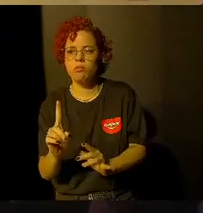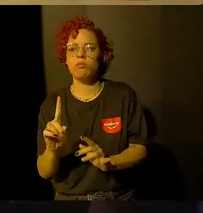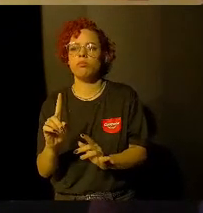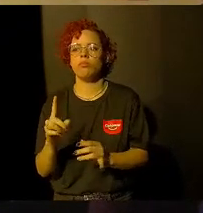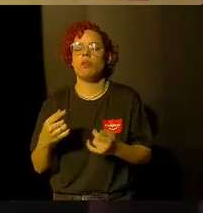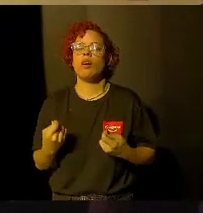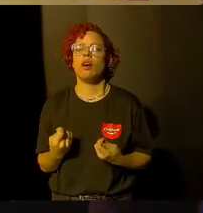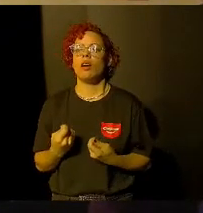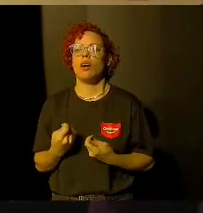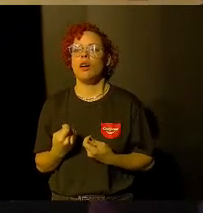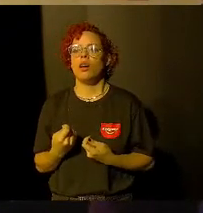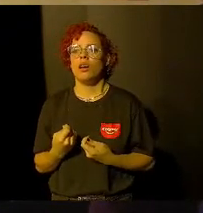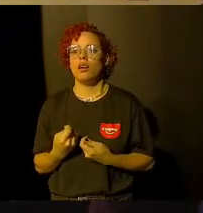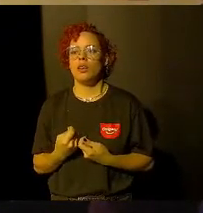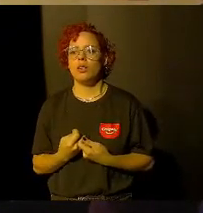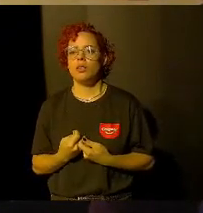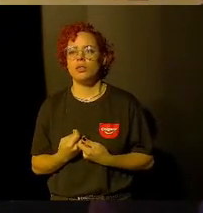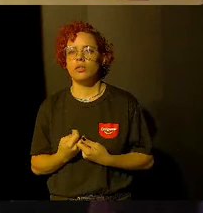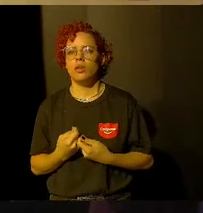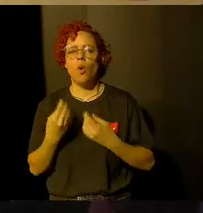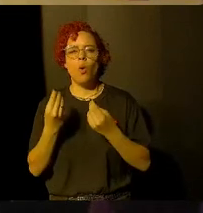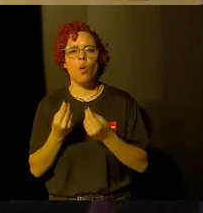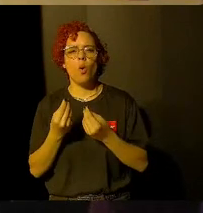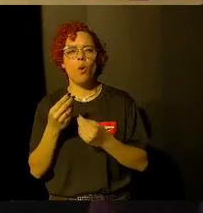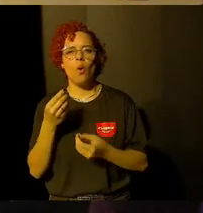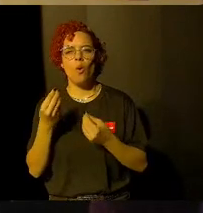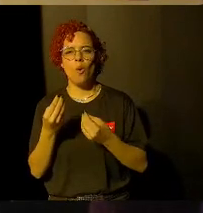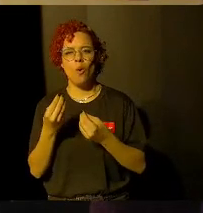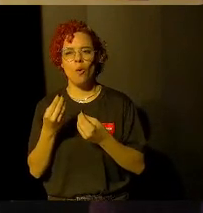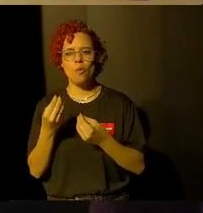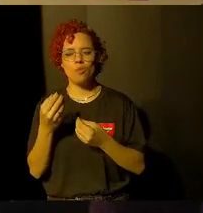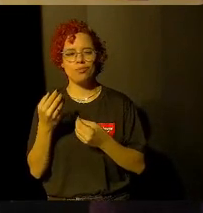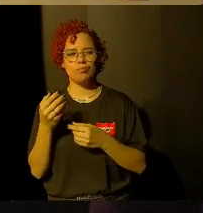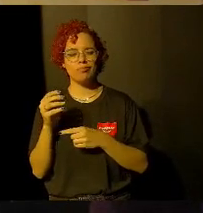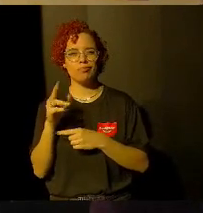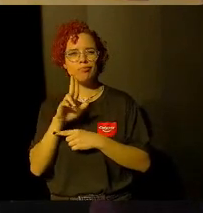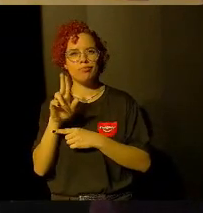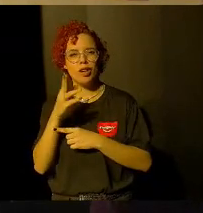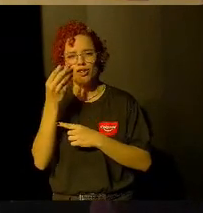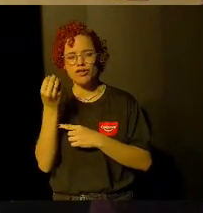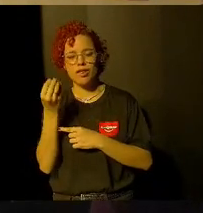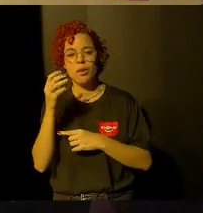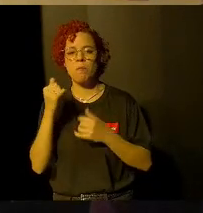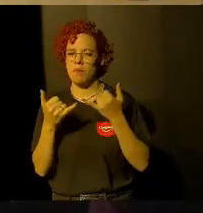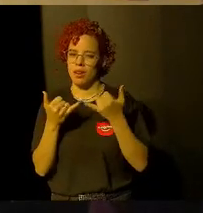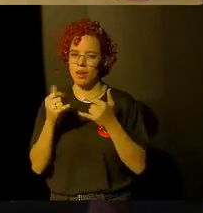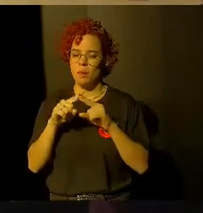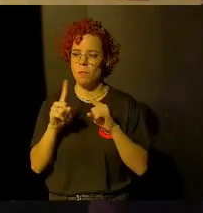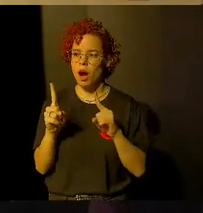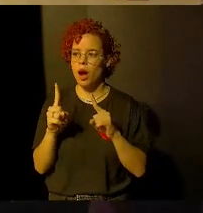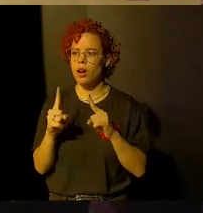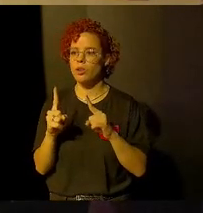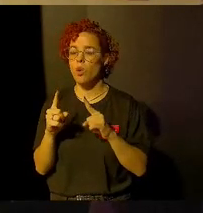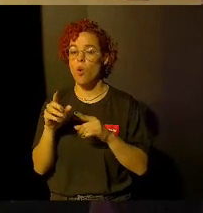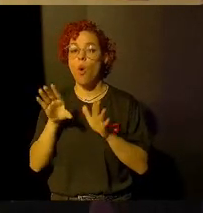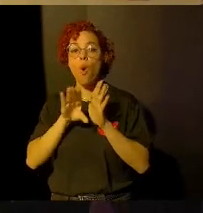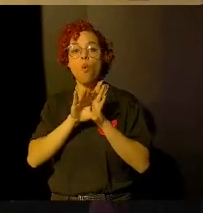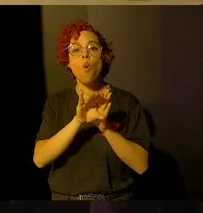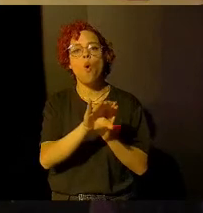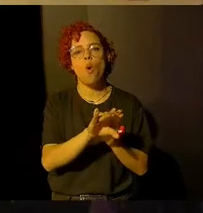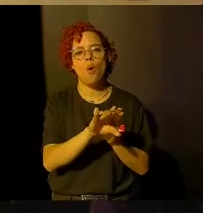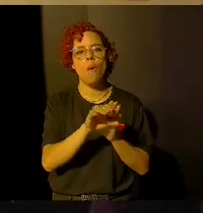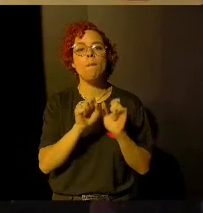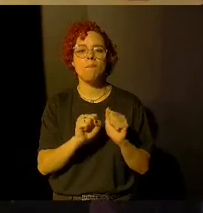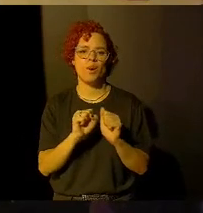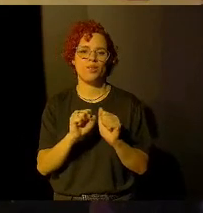o chats e pedi ou como é que aquela coisa se chama horrível Estou a brincar mas o google o google muitas vezes é nosso